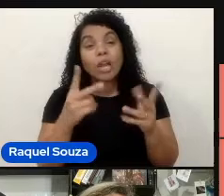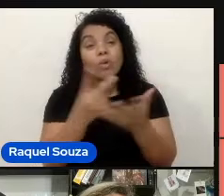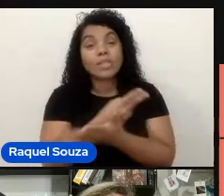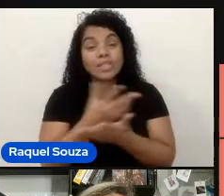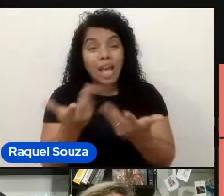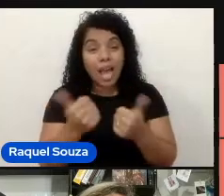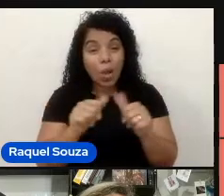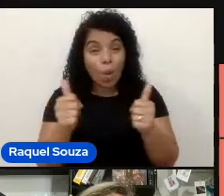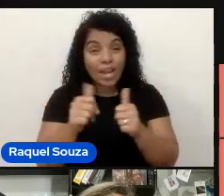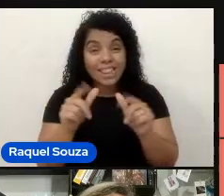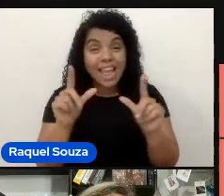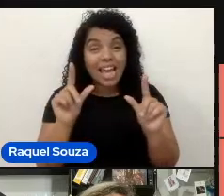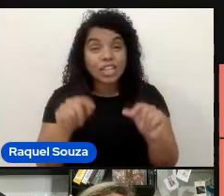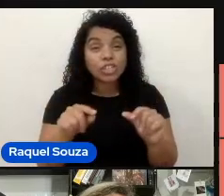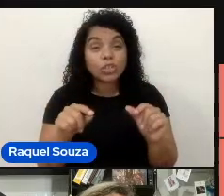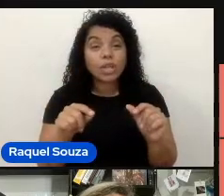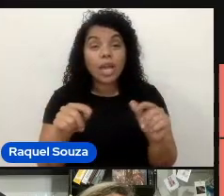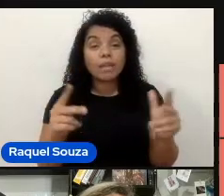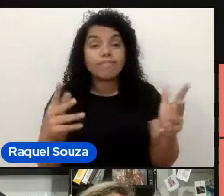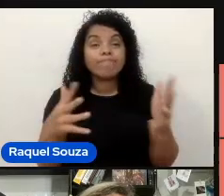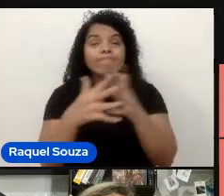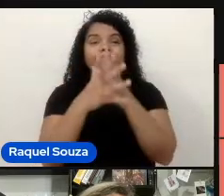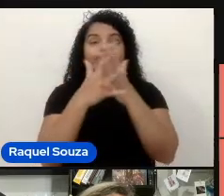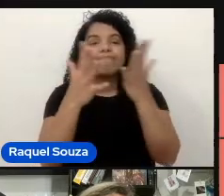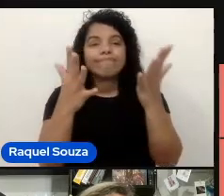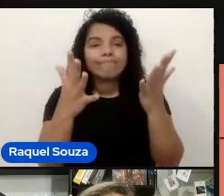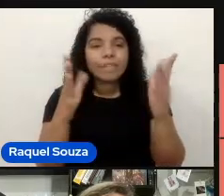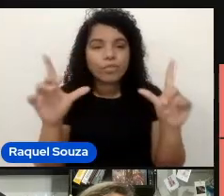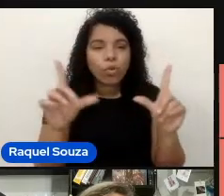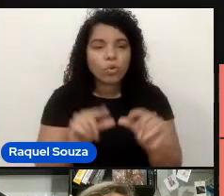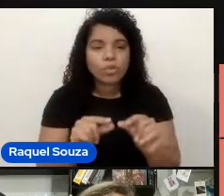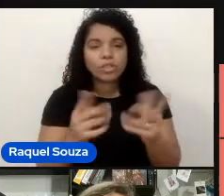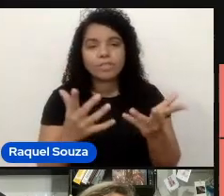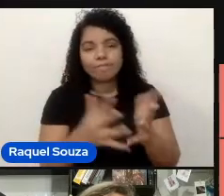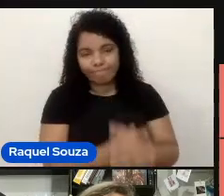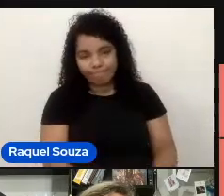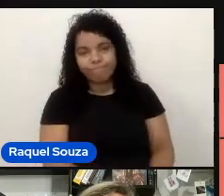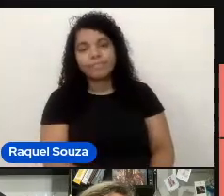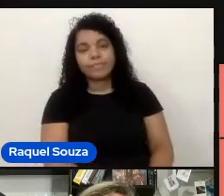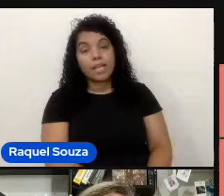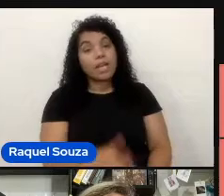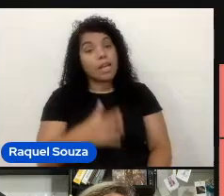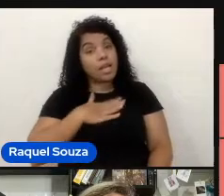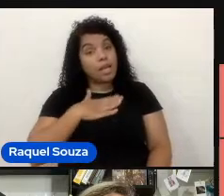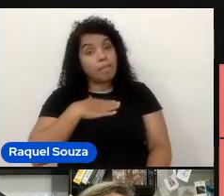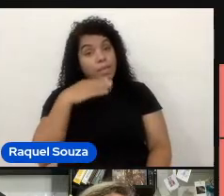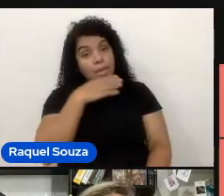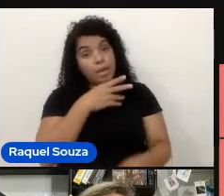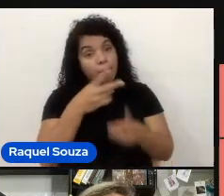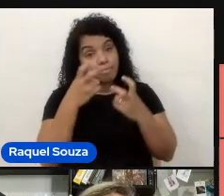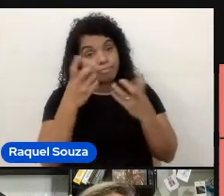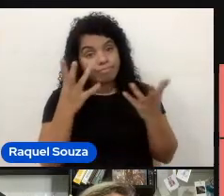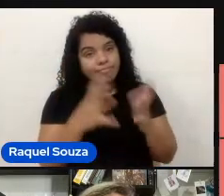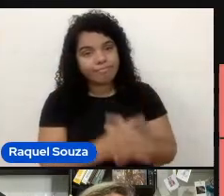ela fosse abalada, tá? Então, essa é a minha percepção.